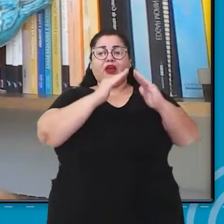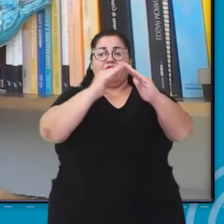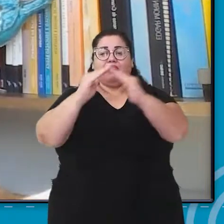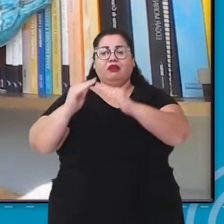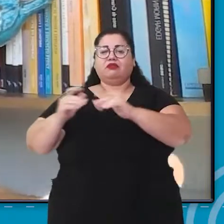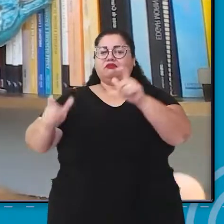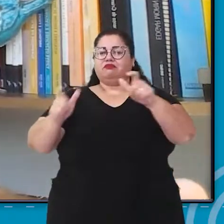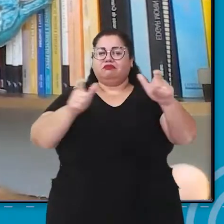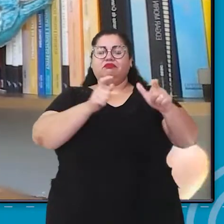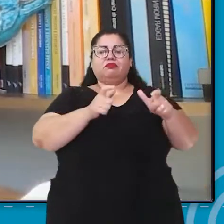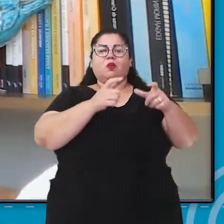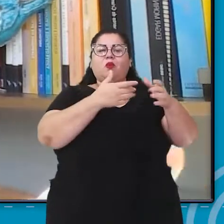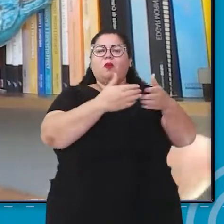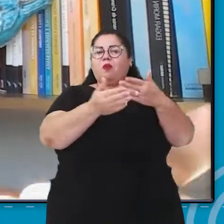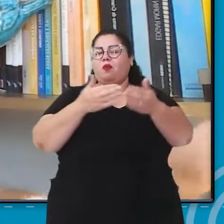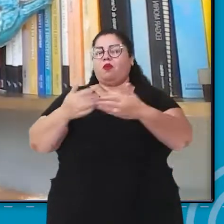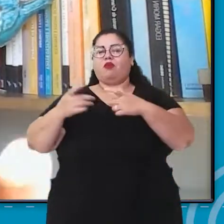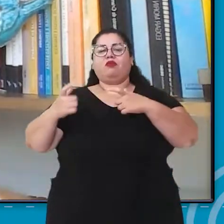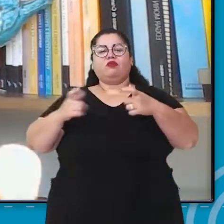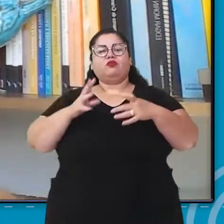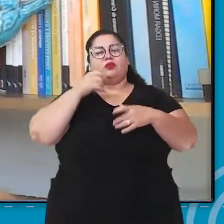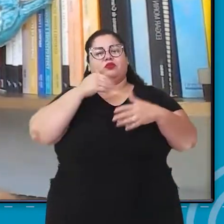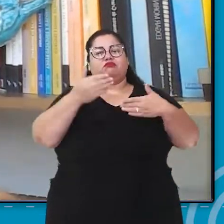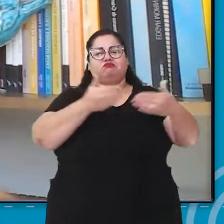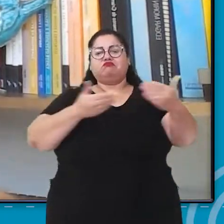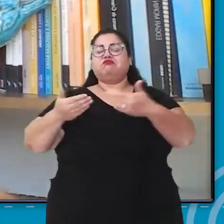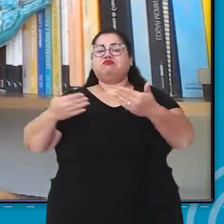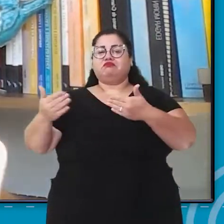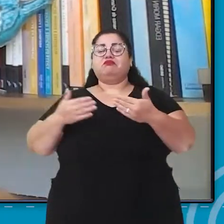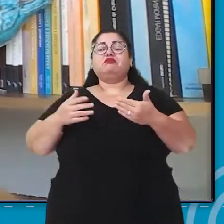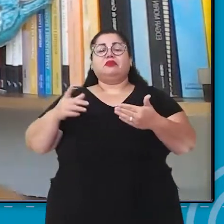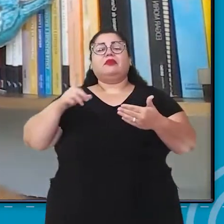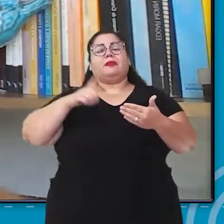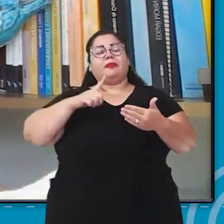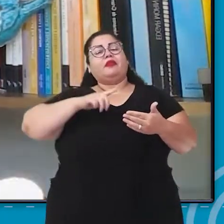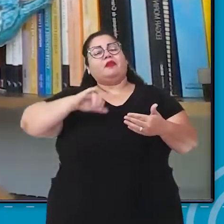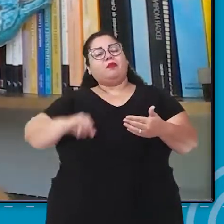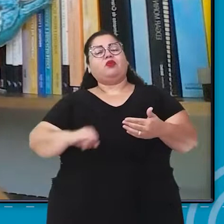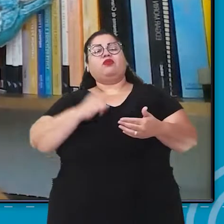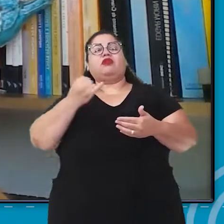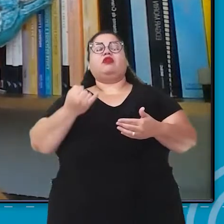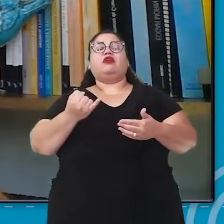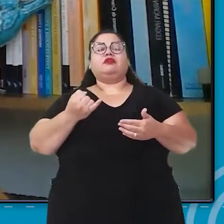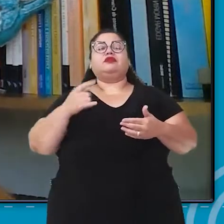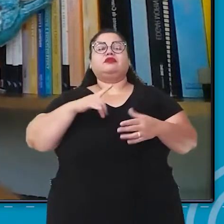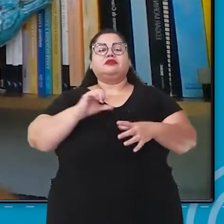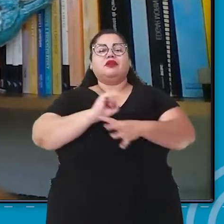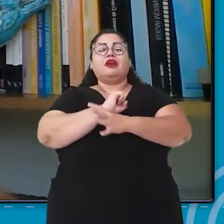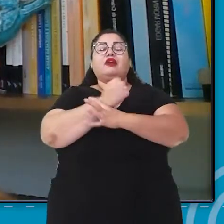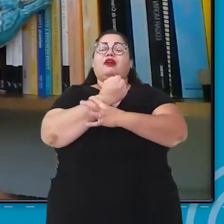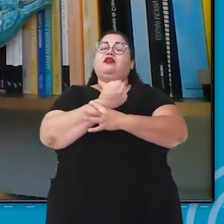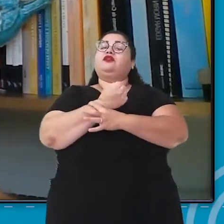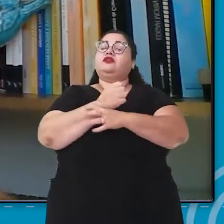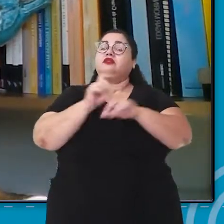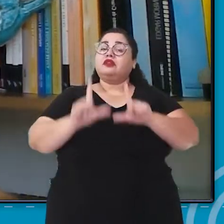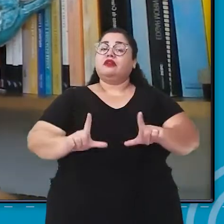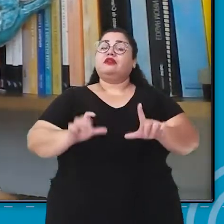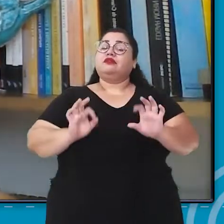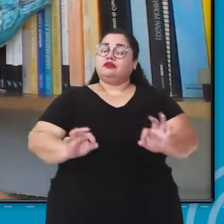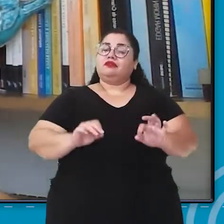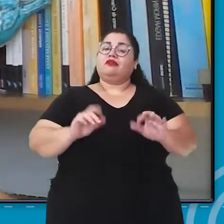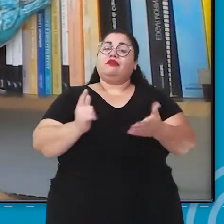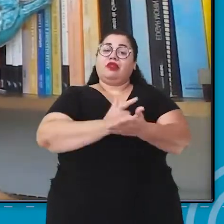casas, nos locais onde todo mundo convive, né, ter a oportunidade de ter a garantia do